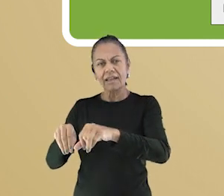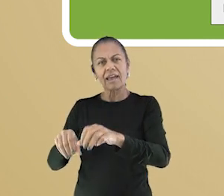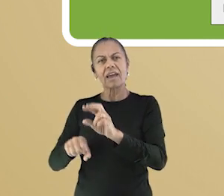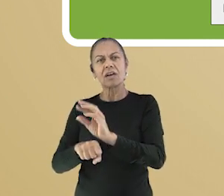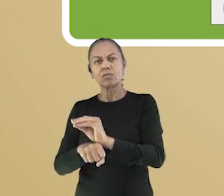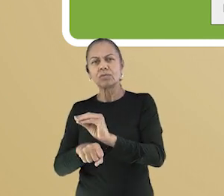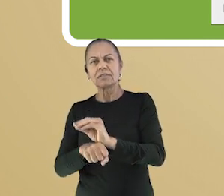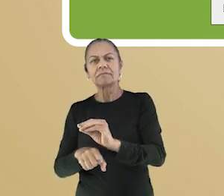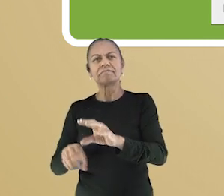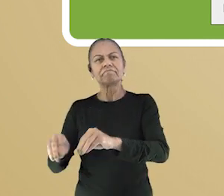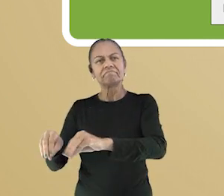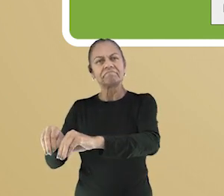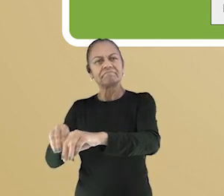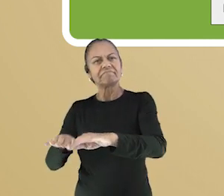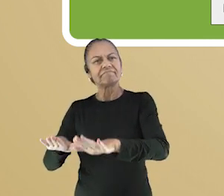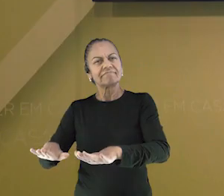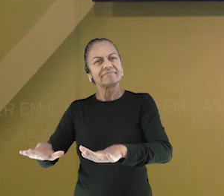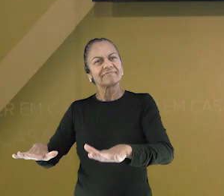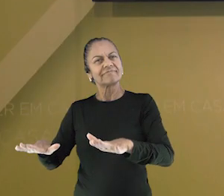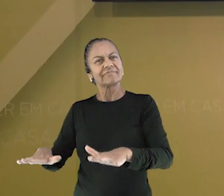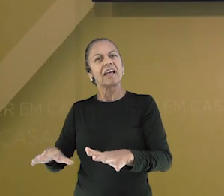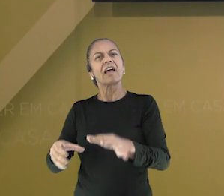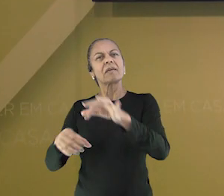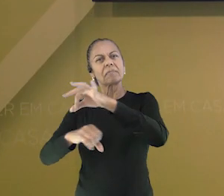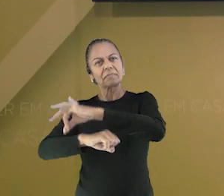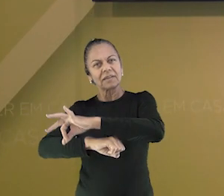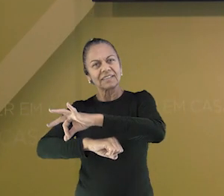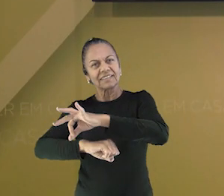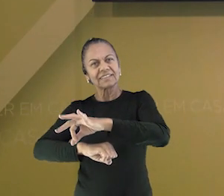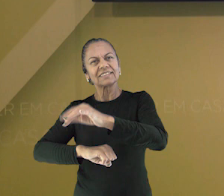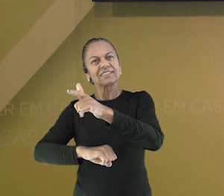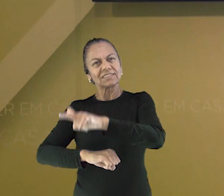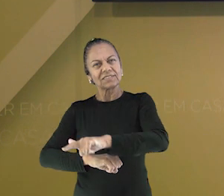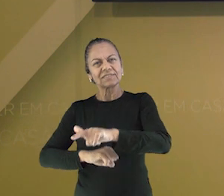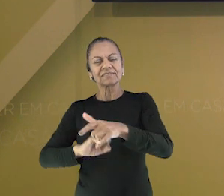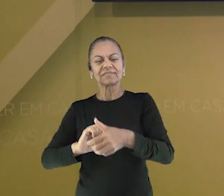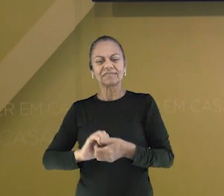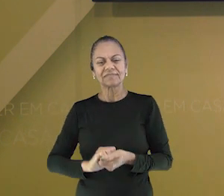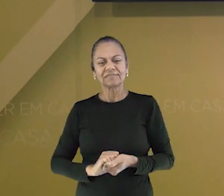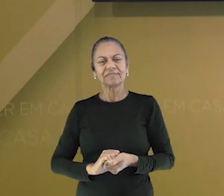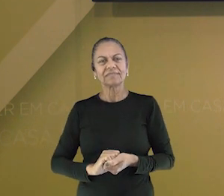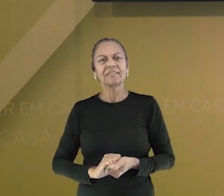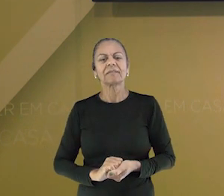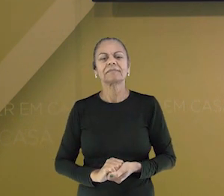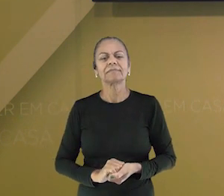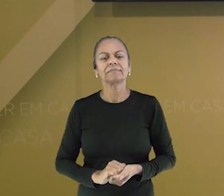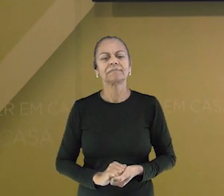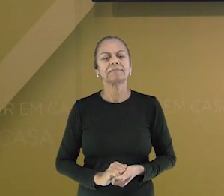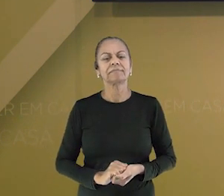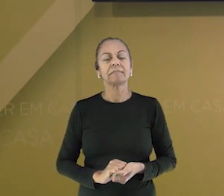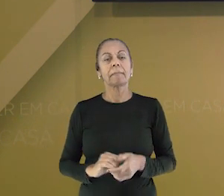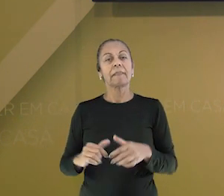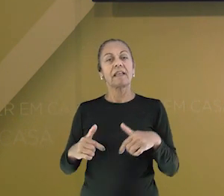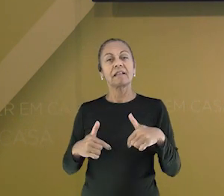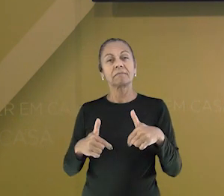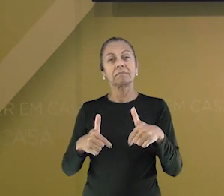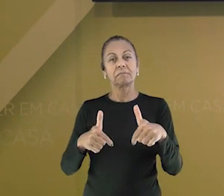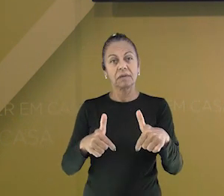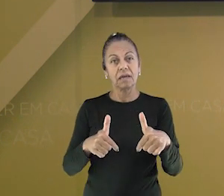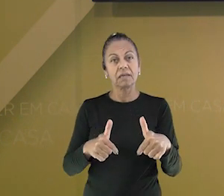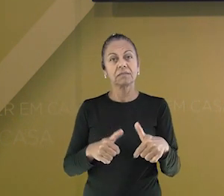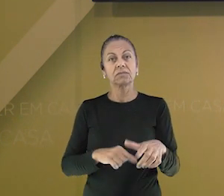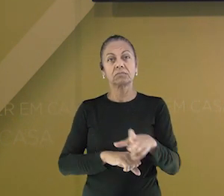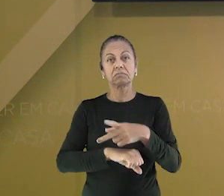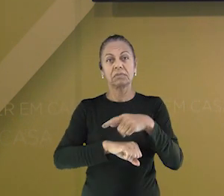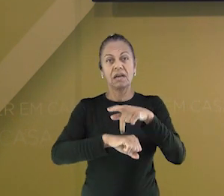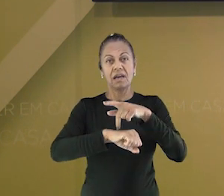pode refazer a produção ali. A segunda prática possível para que isso aconteça passa pelos governos de